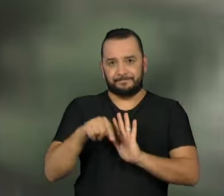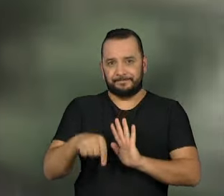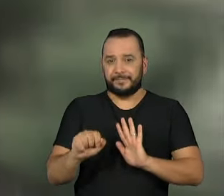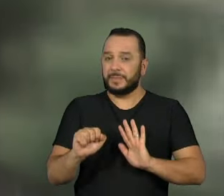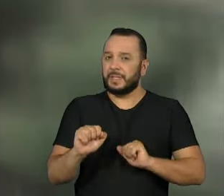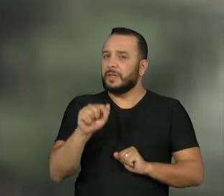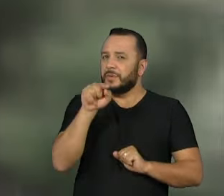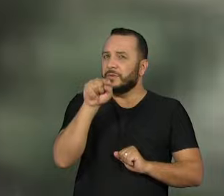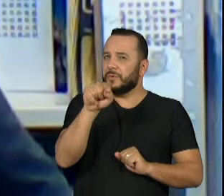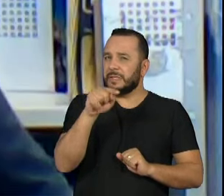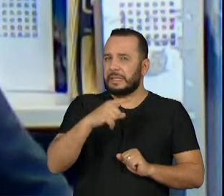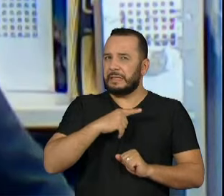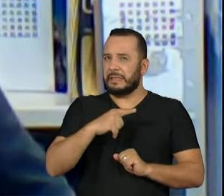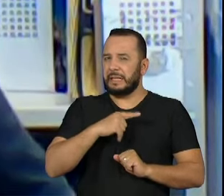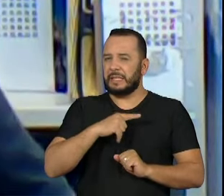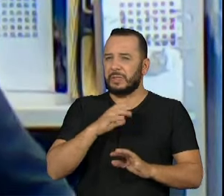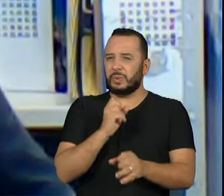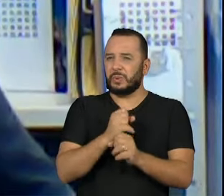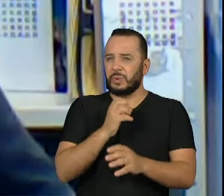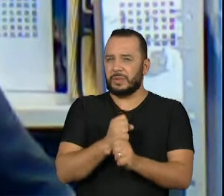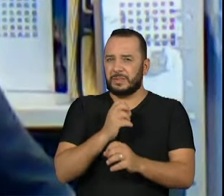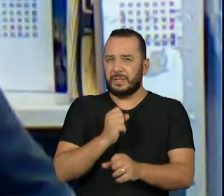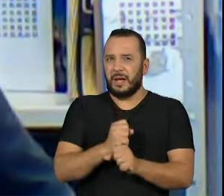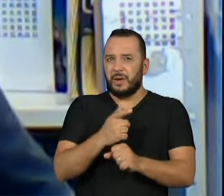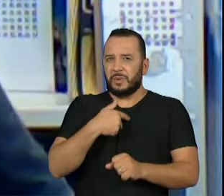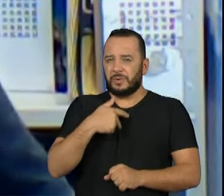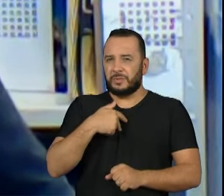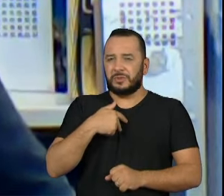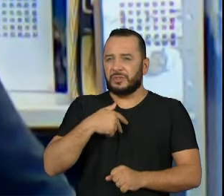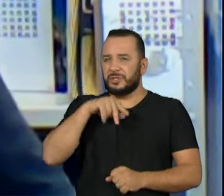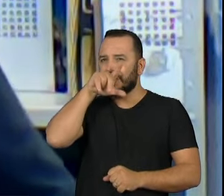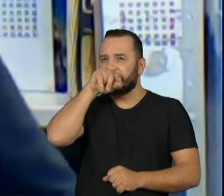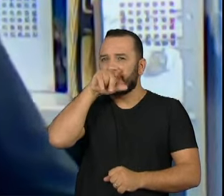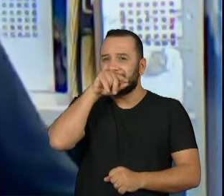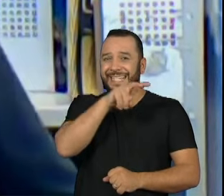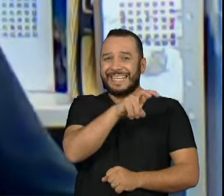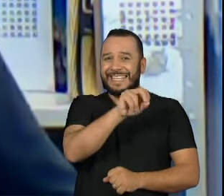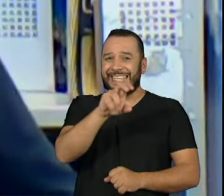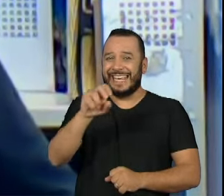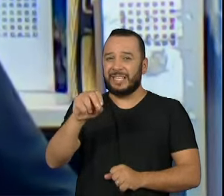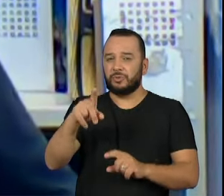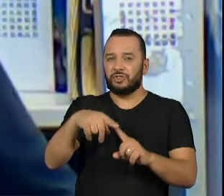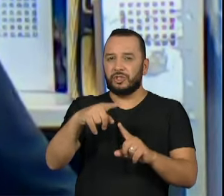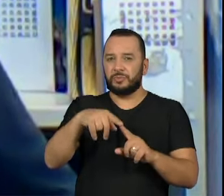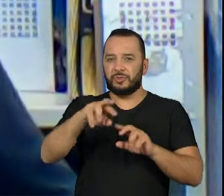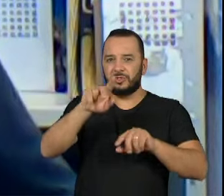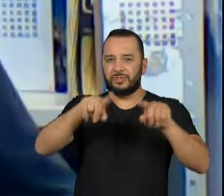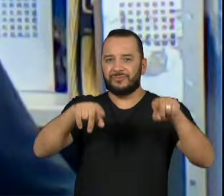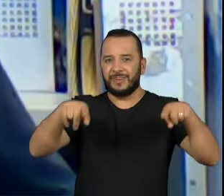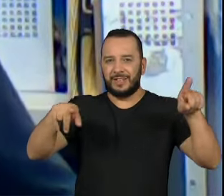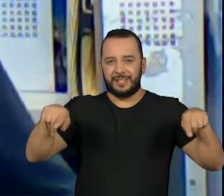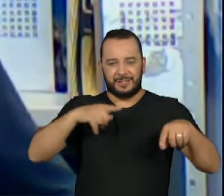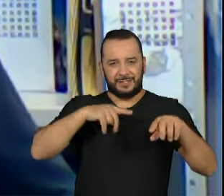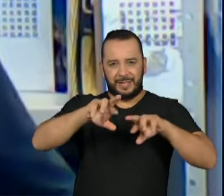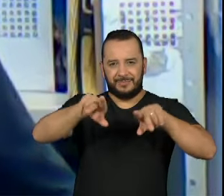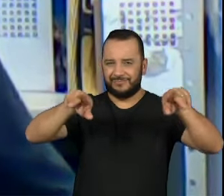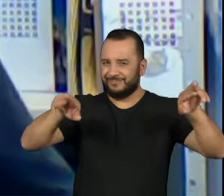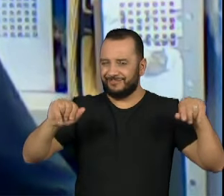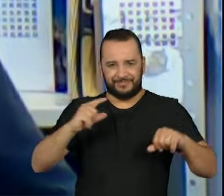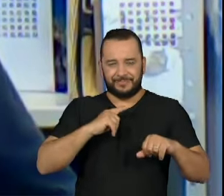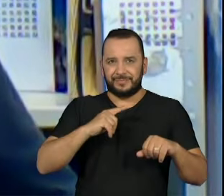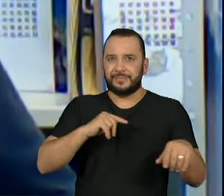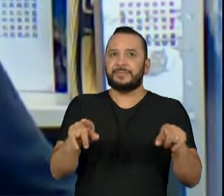Você concentra uma quantidade de aves de mais de 500 espécies de aves. Você tem uma diversidade